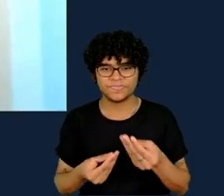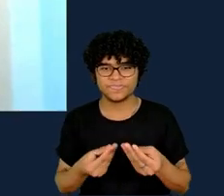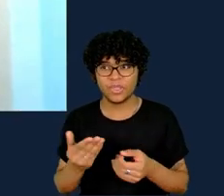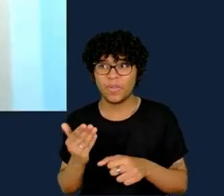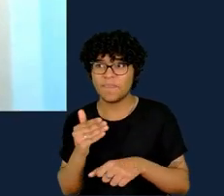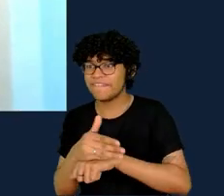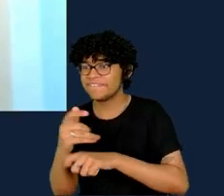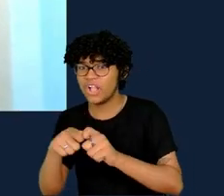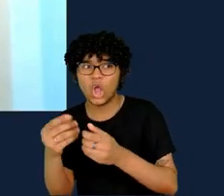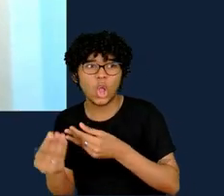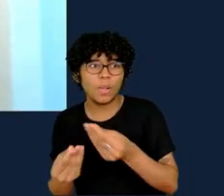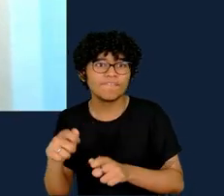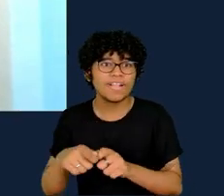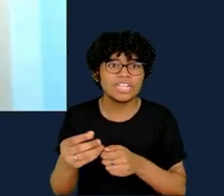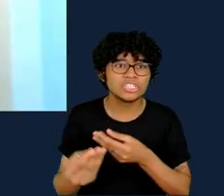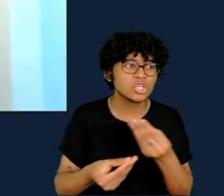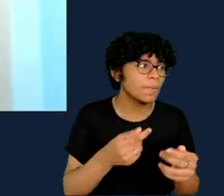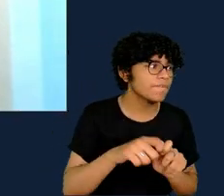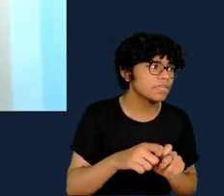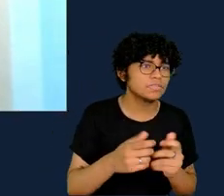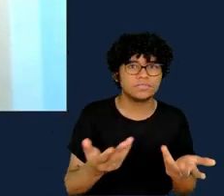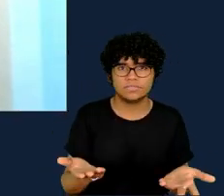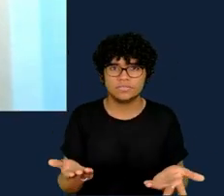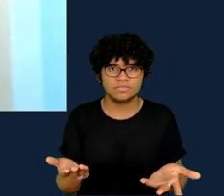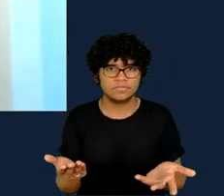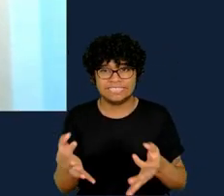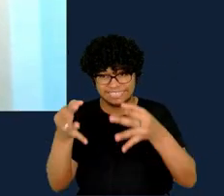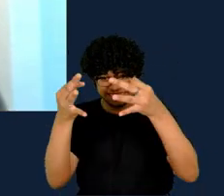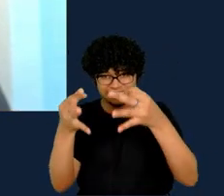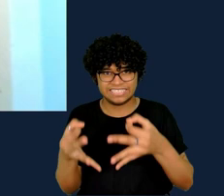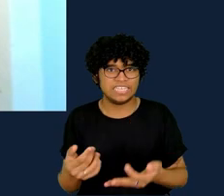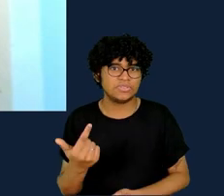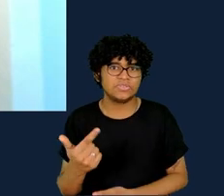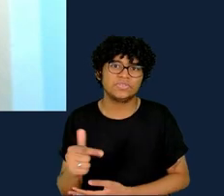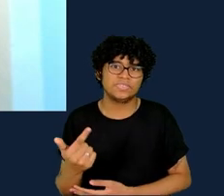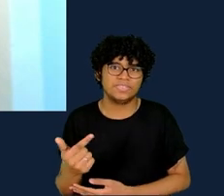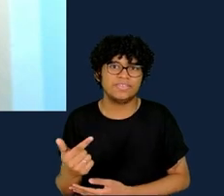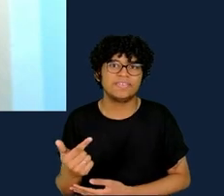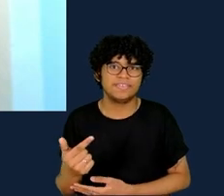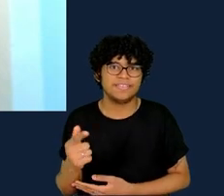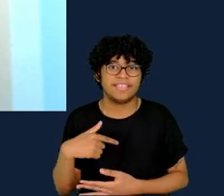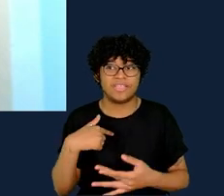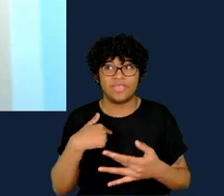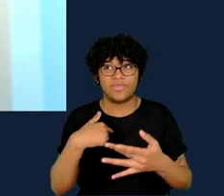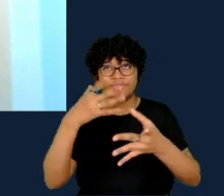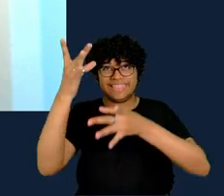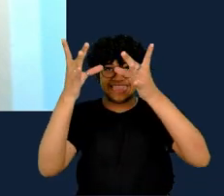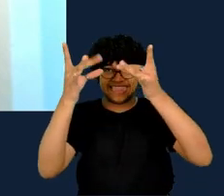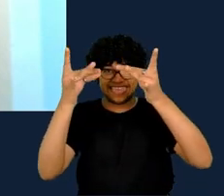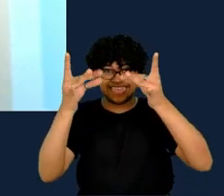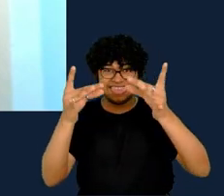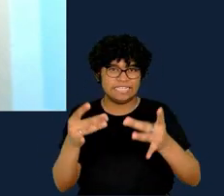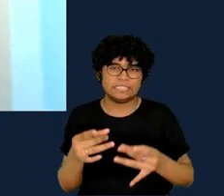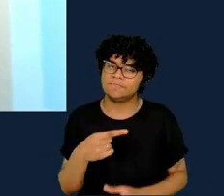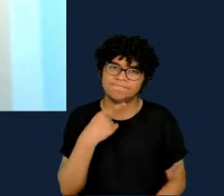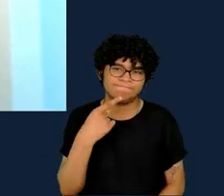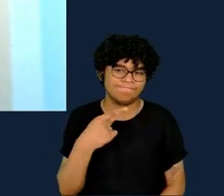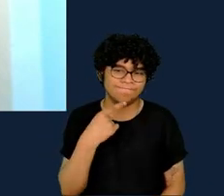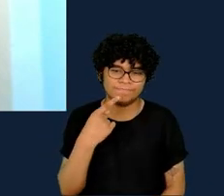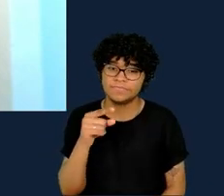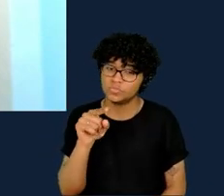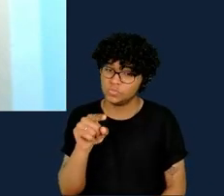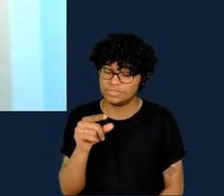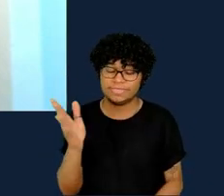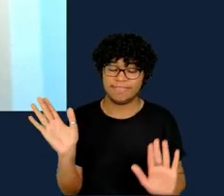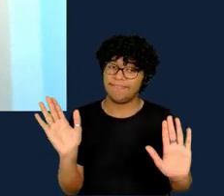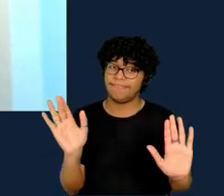isso? Eu tenho certeza que eu estaria dando uma coisa muito detalhada, né? Eu acho que você está sendo modesta,